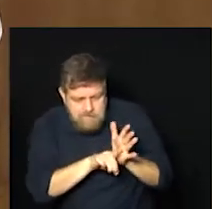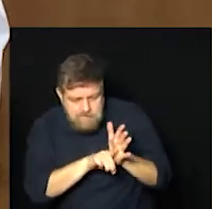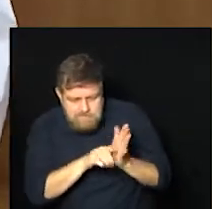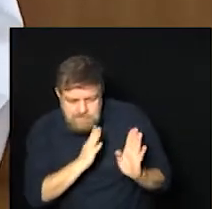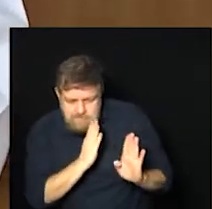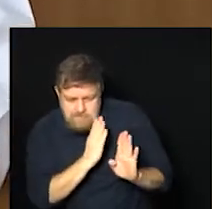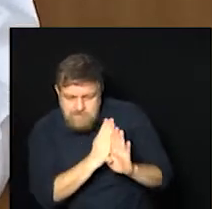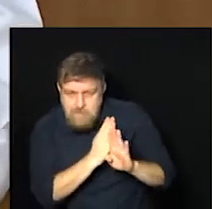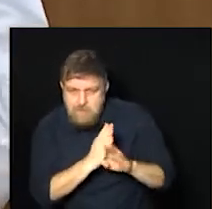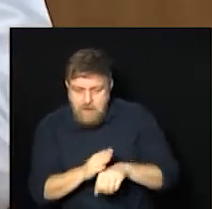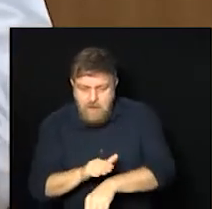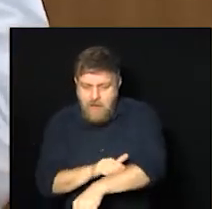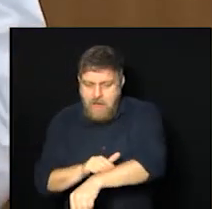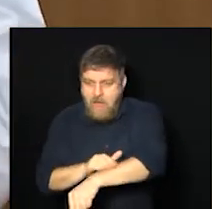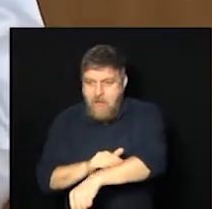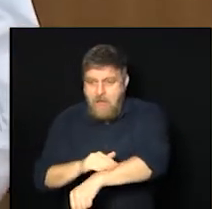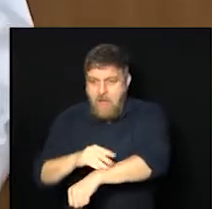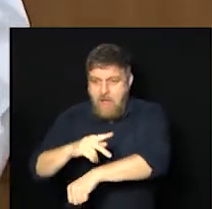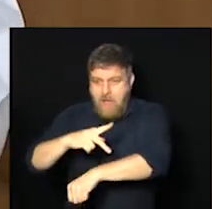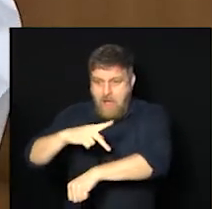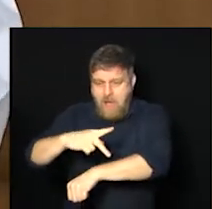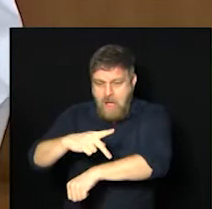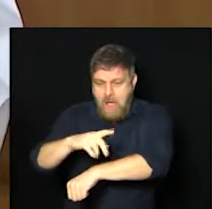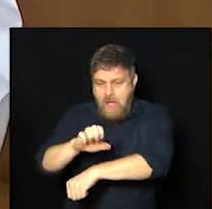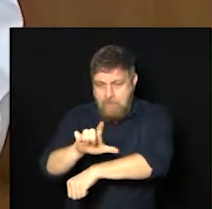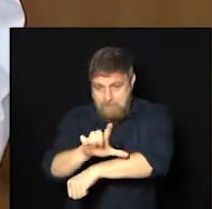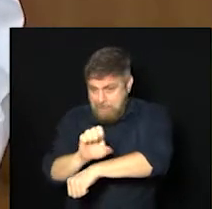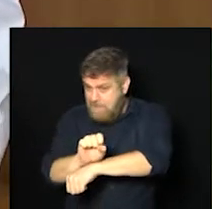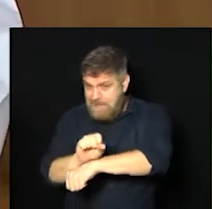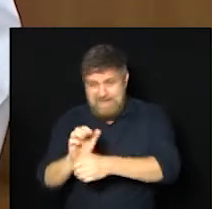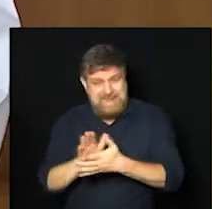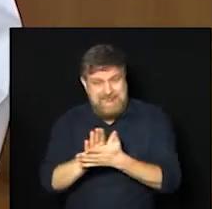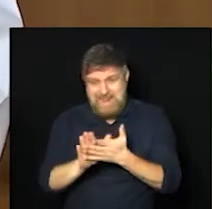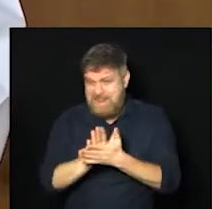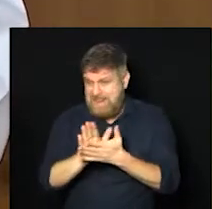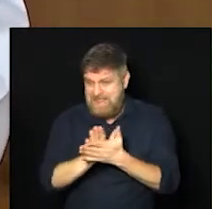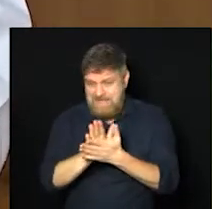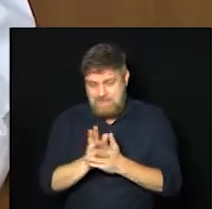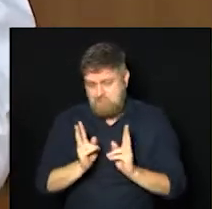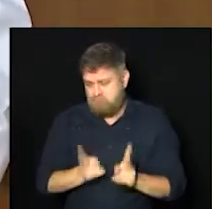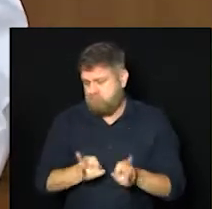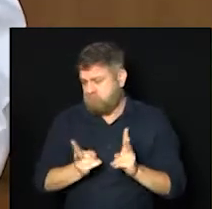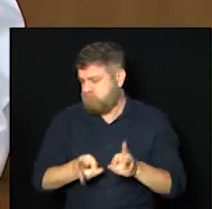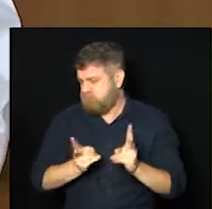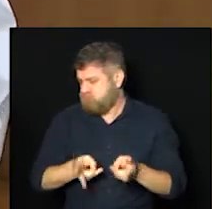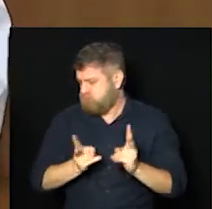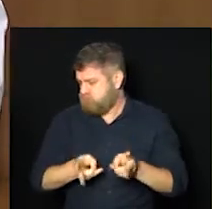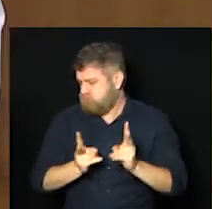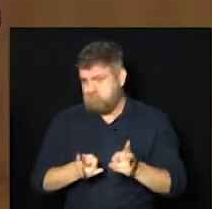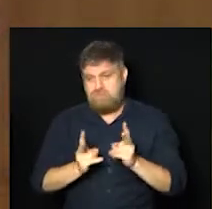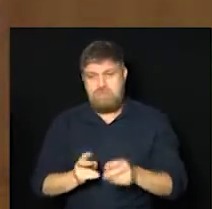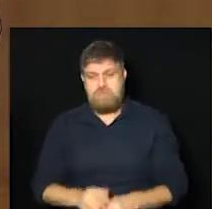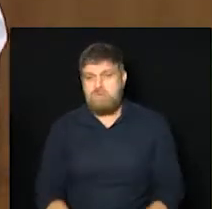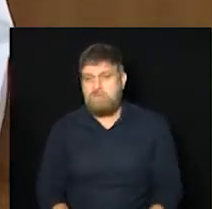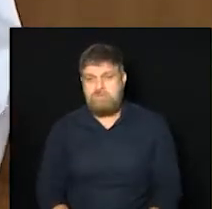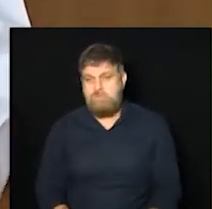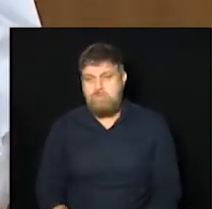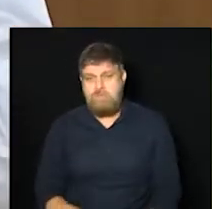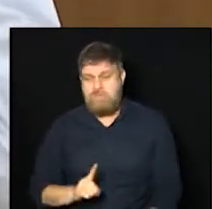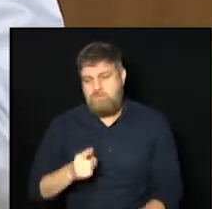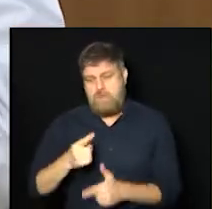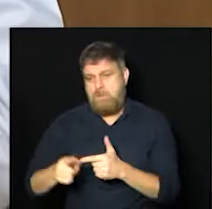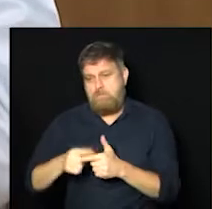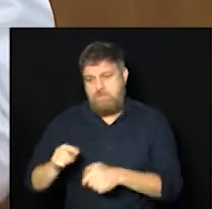pele, 99% não tem nenhuma modificação. Então, não é esse o